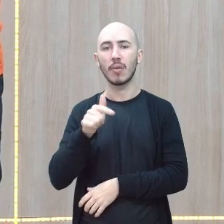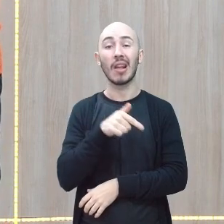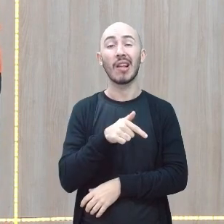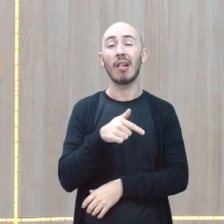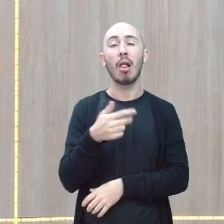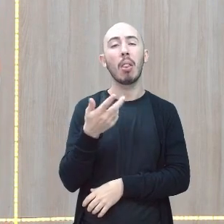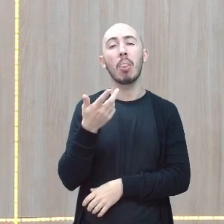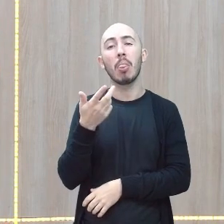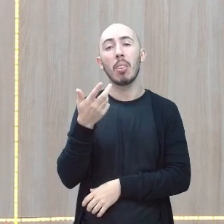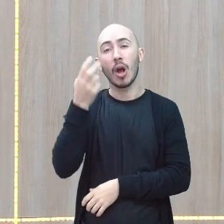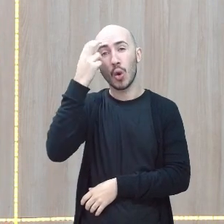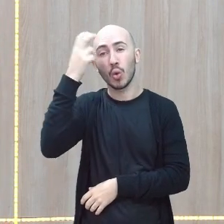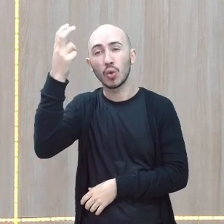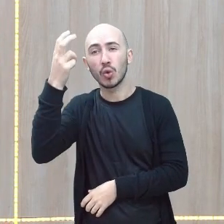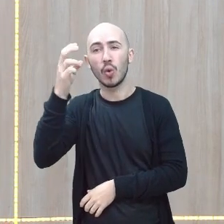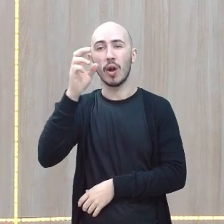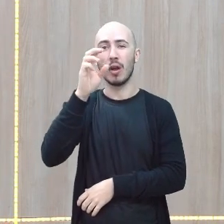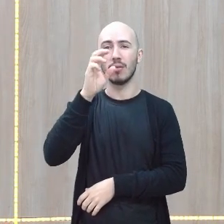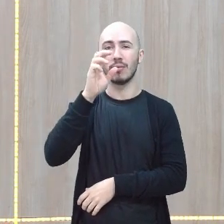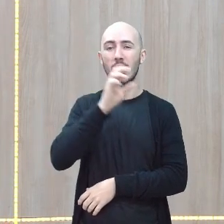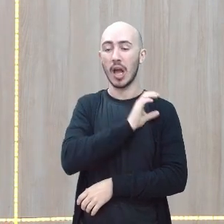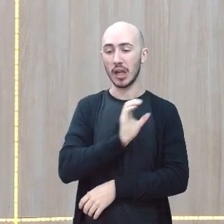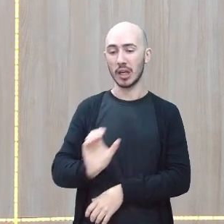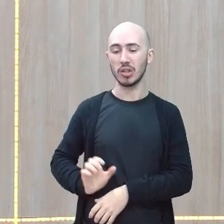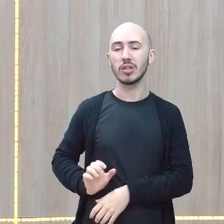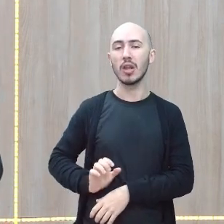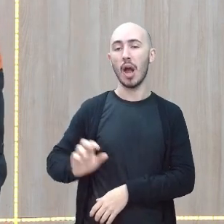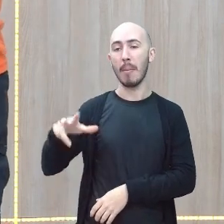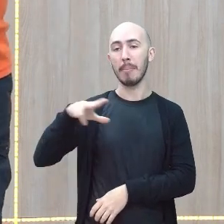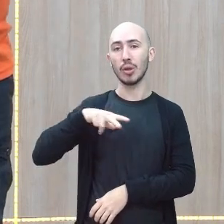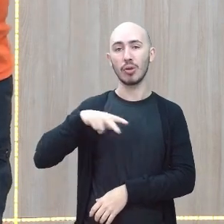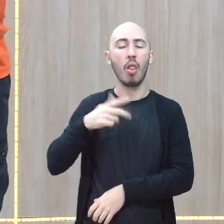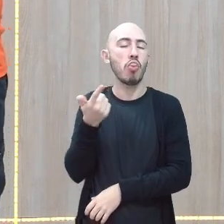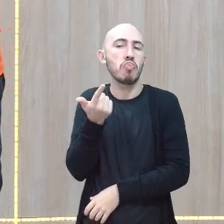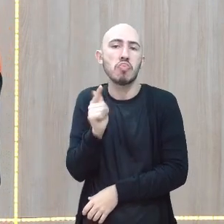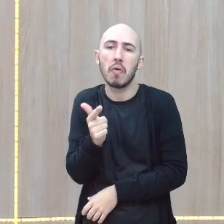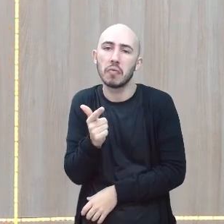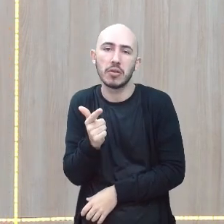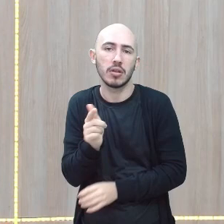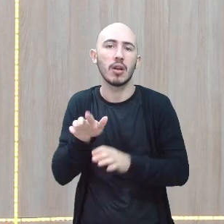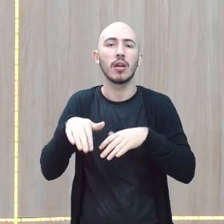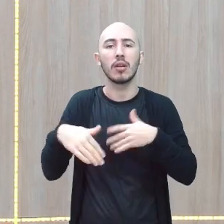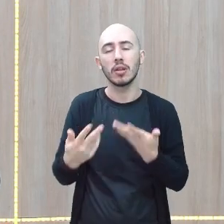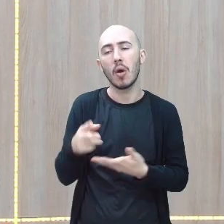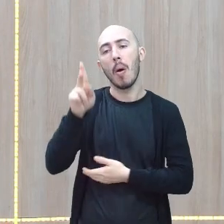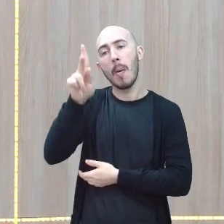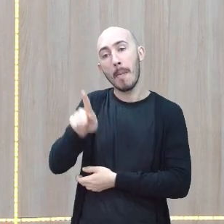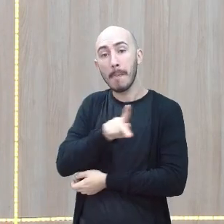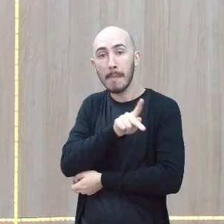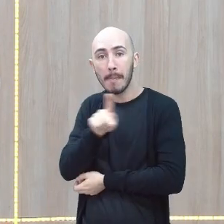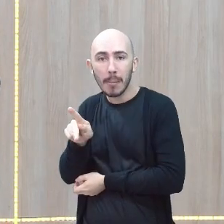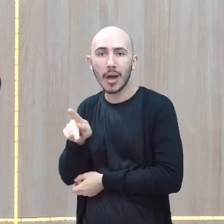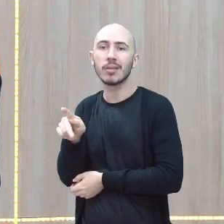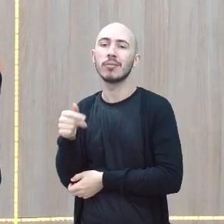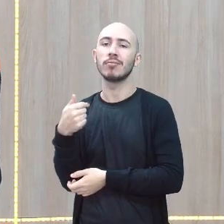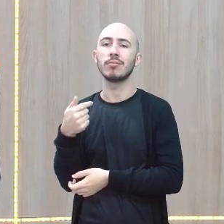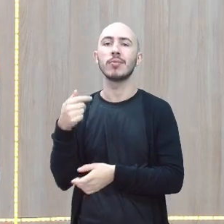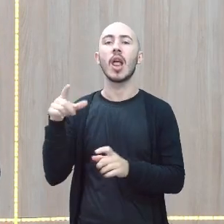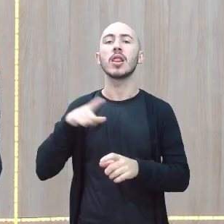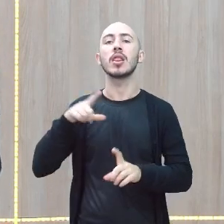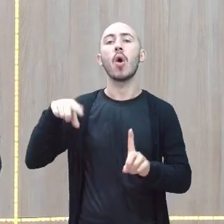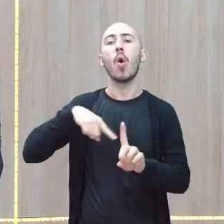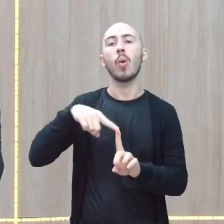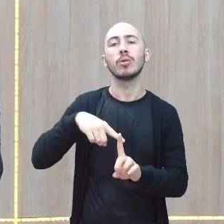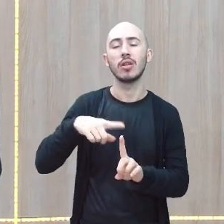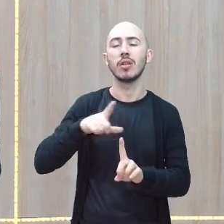a cultura cristã portuguesa. Então, cabia aos jesuítas, né, ou coube, né, aos jesuítas a missão, né,